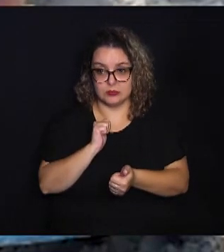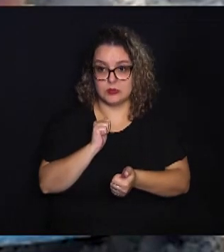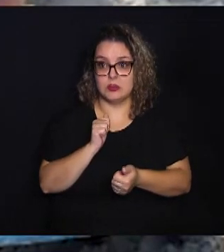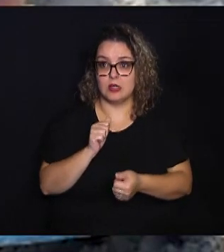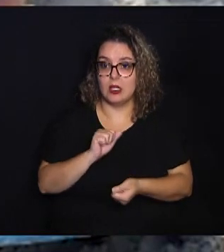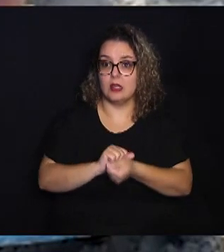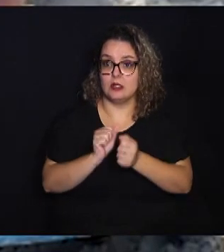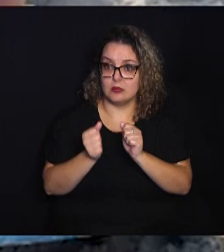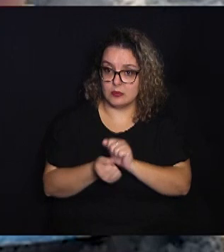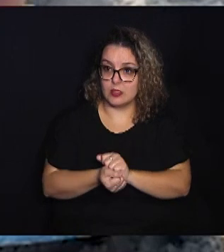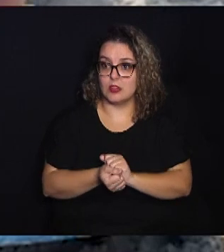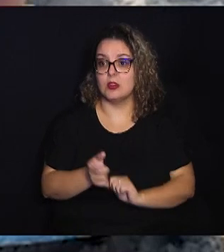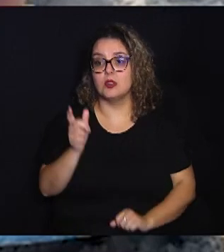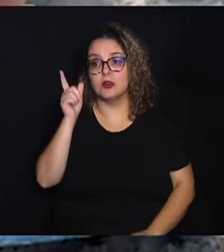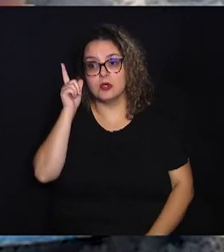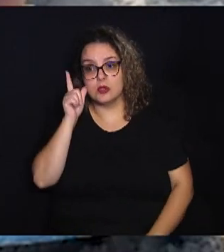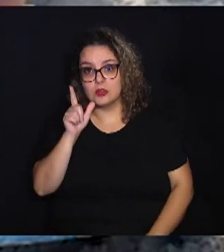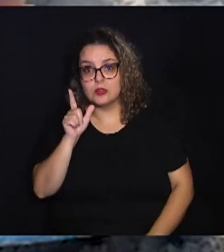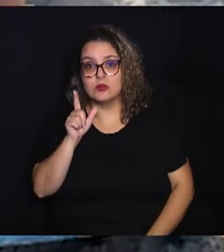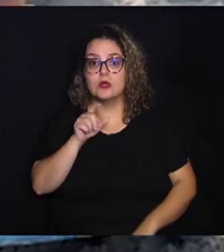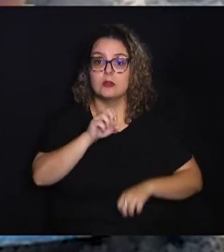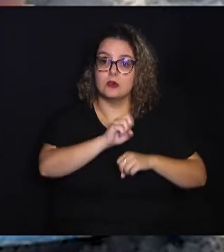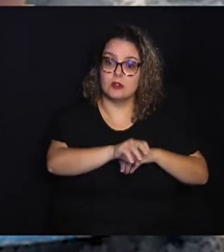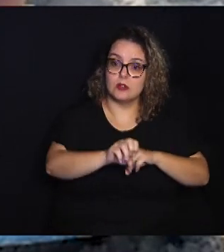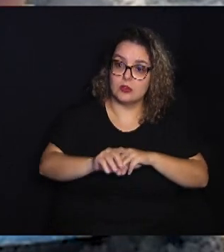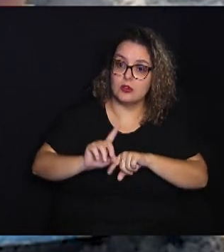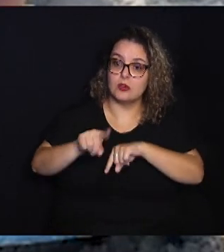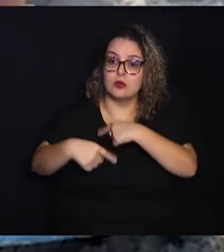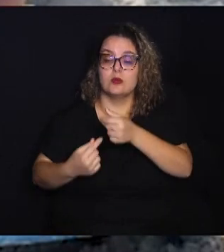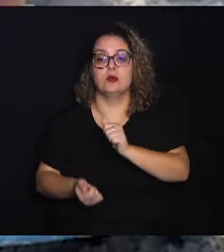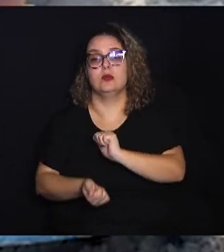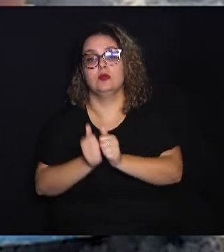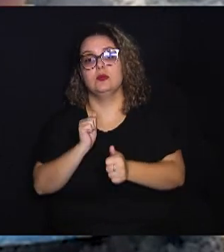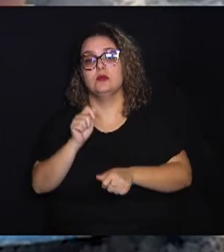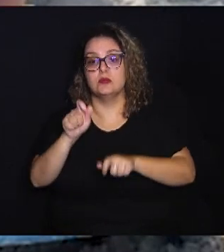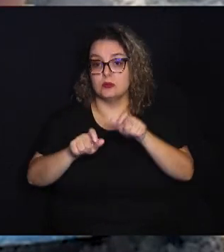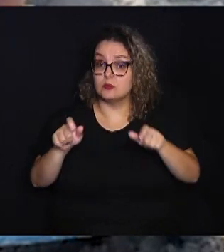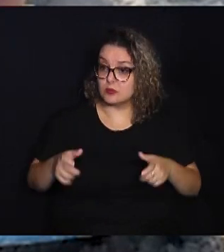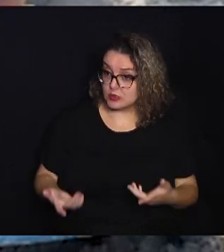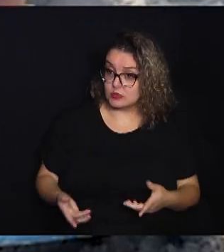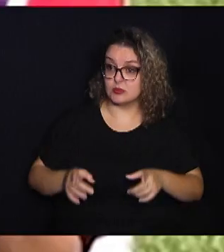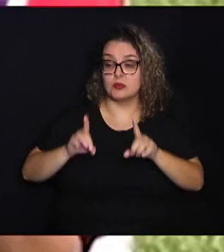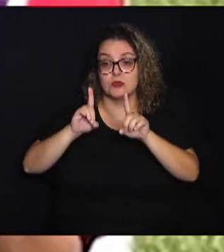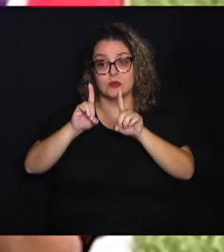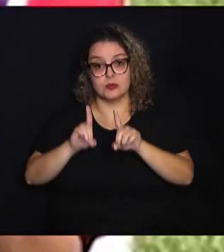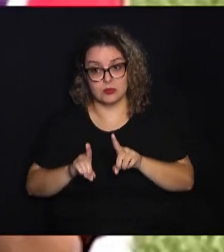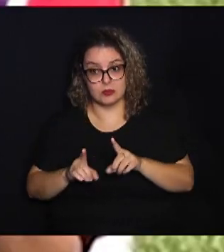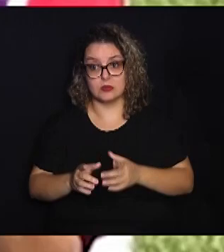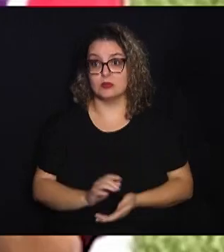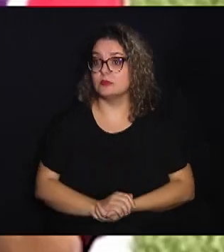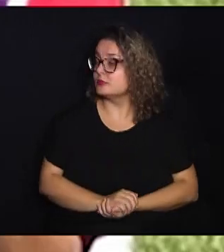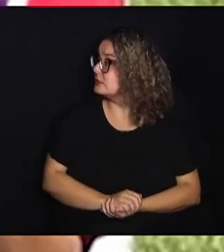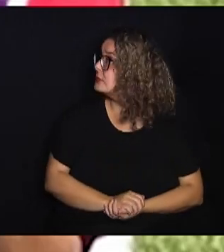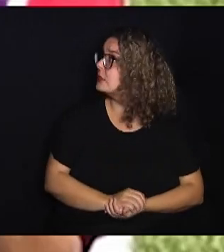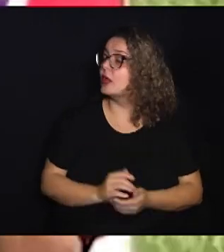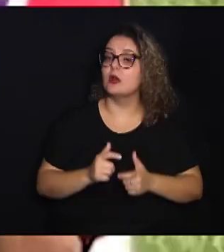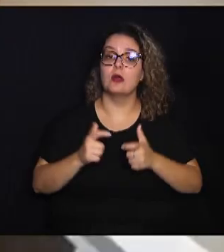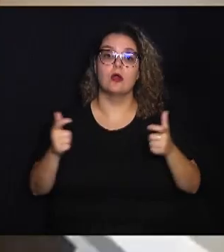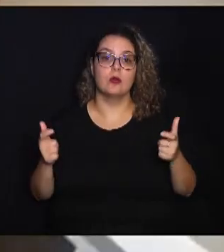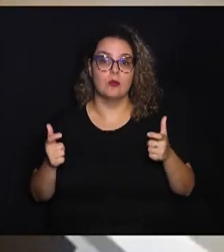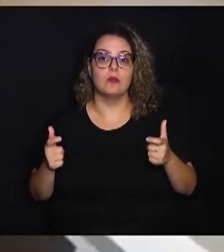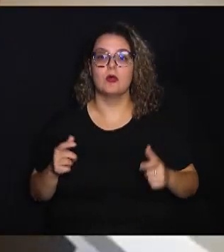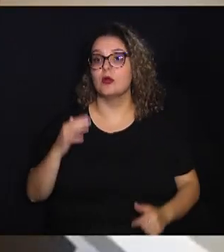Conseguir dar aulas de outros esportes para pessoas com deficiência. A meu maior sonho é ser jogador de